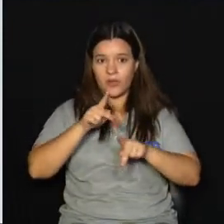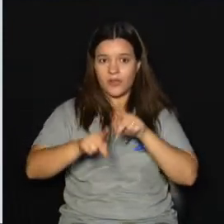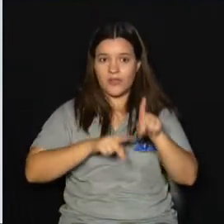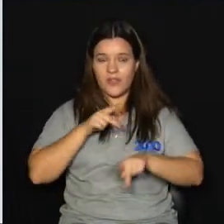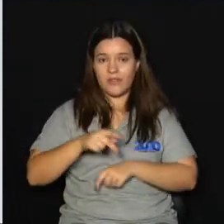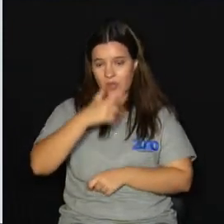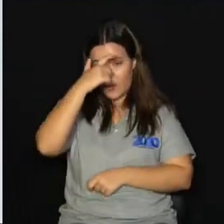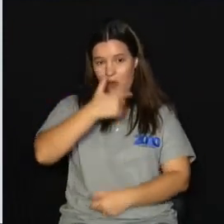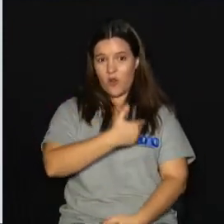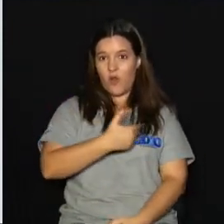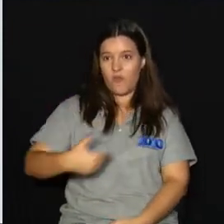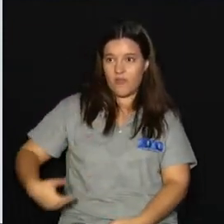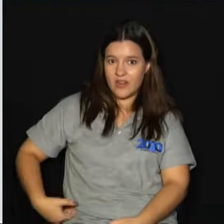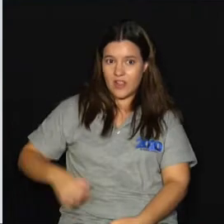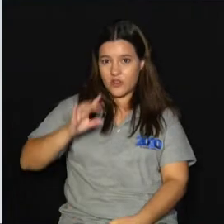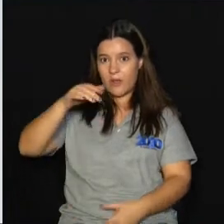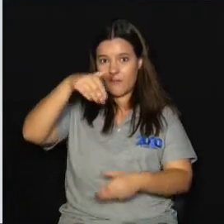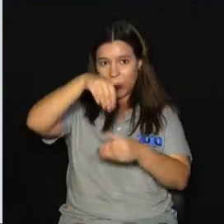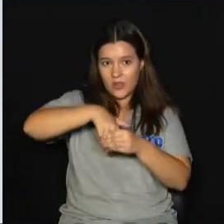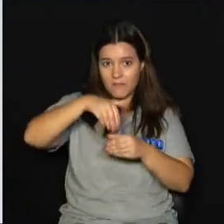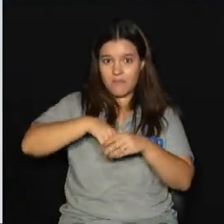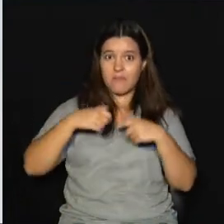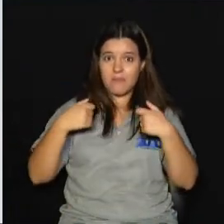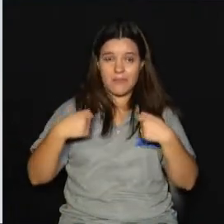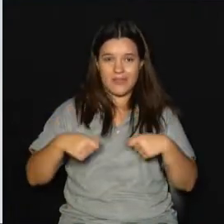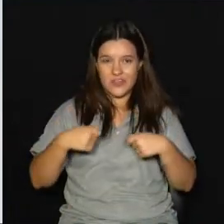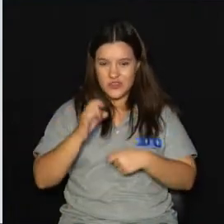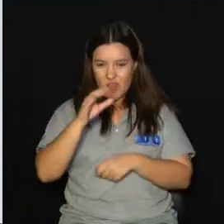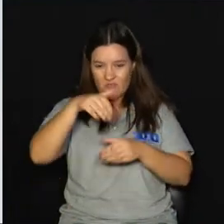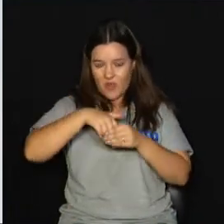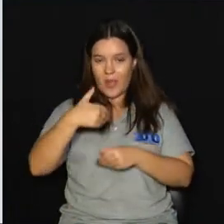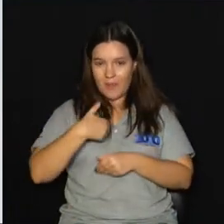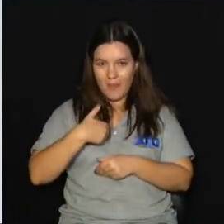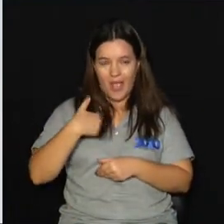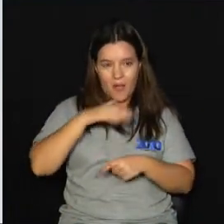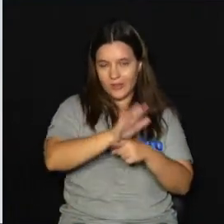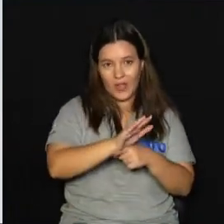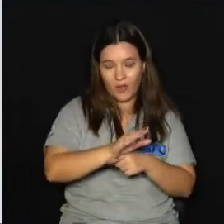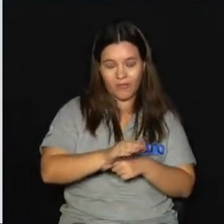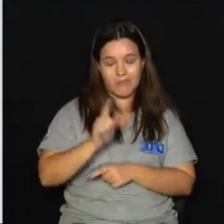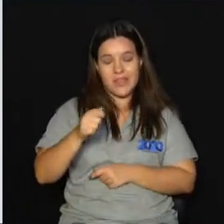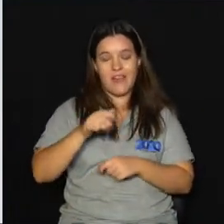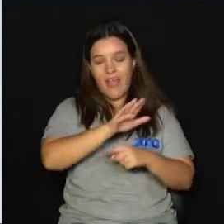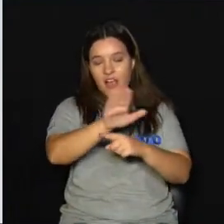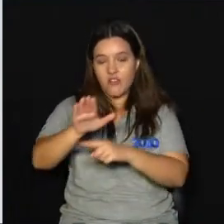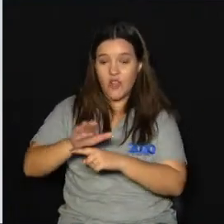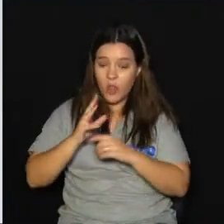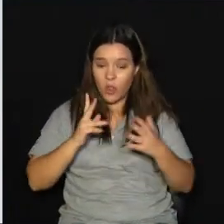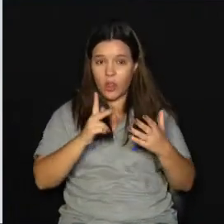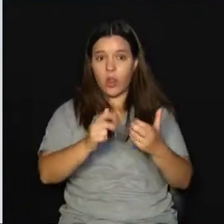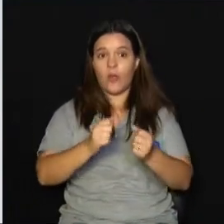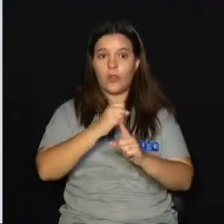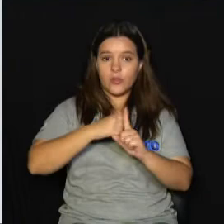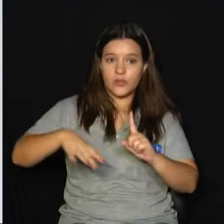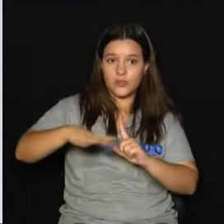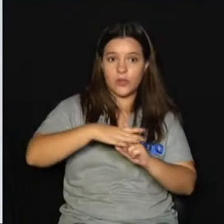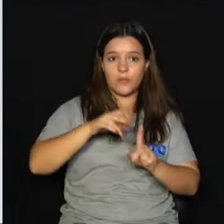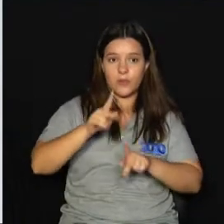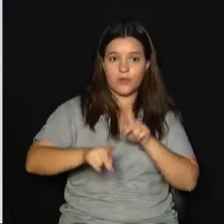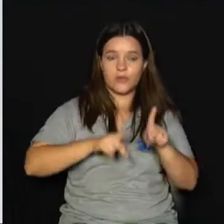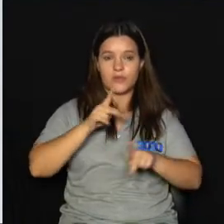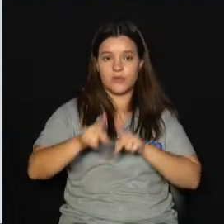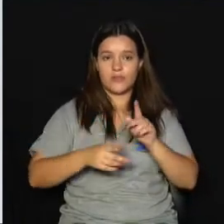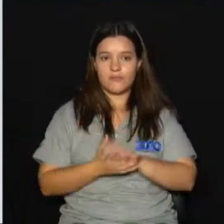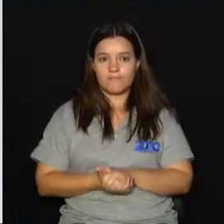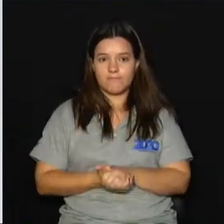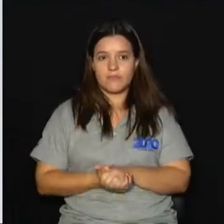vai governar só para quem elegeu ele, tem que governar para todo mundo. Então, isso é muito importante. Mas agora, como desafios específicos, acho que a gente não tem como